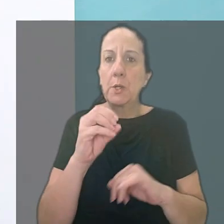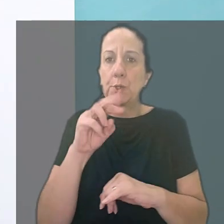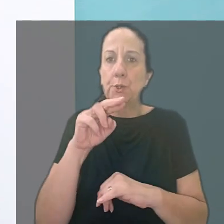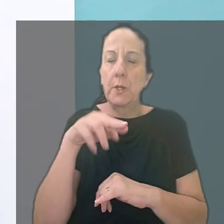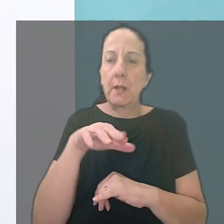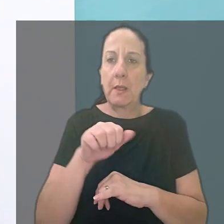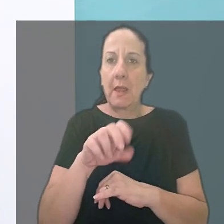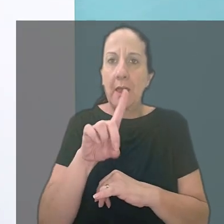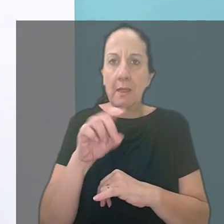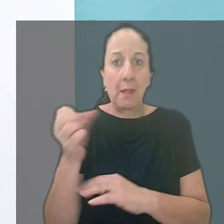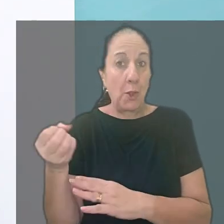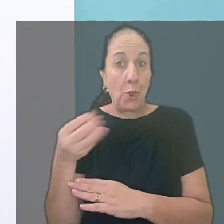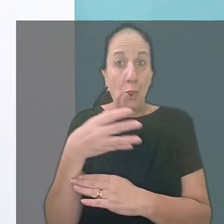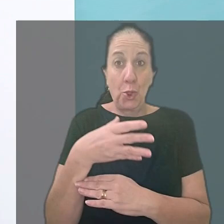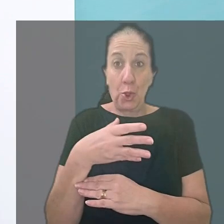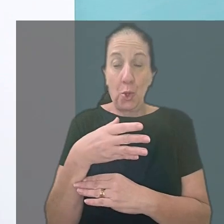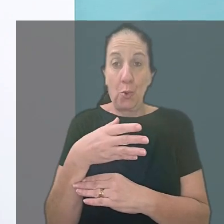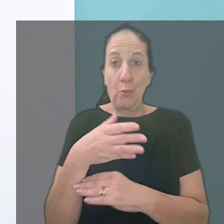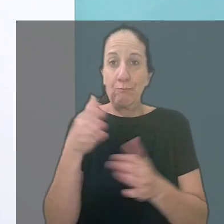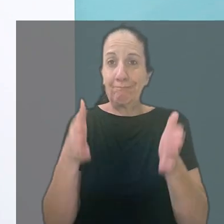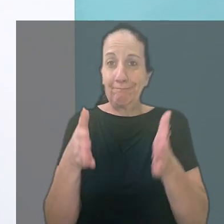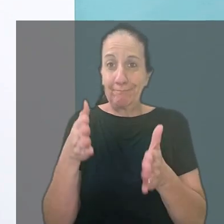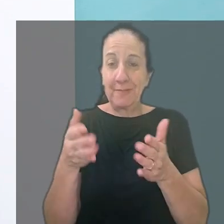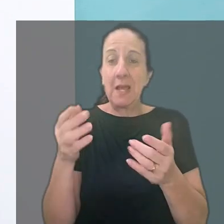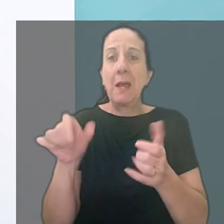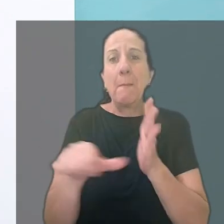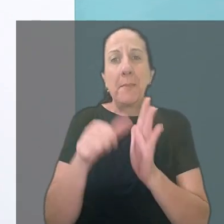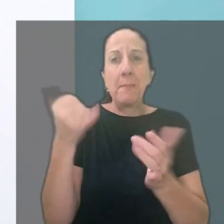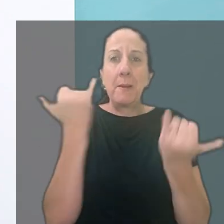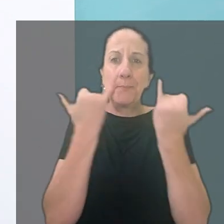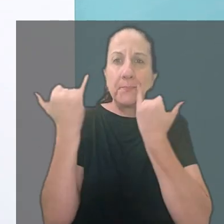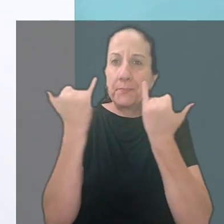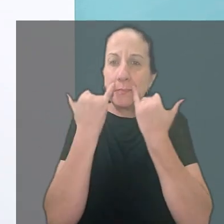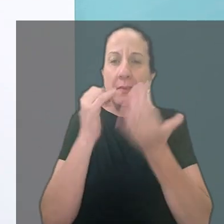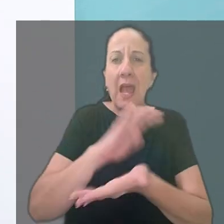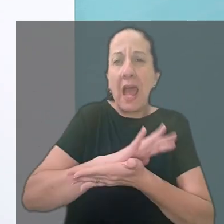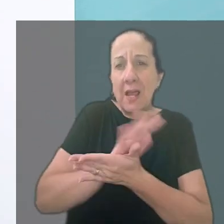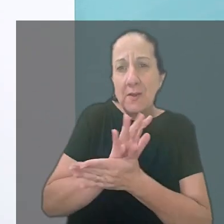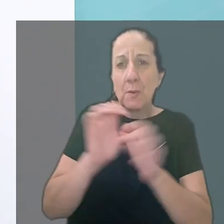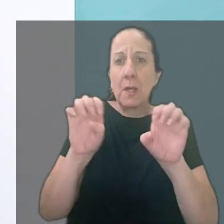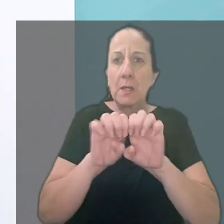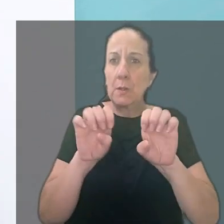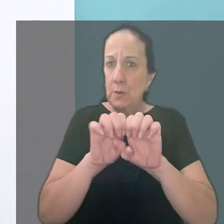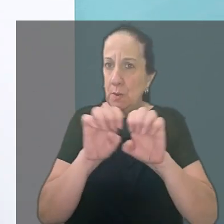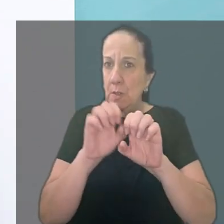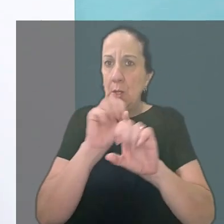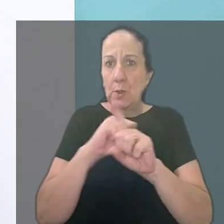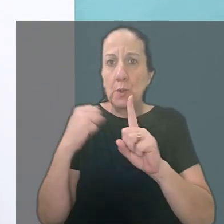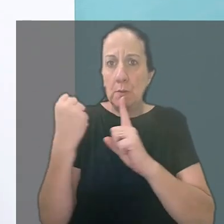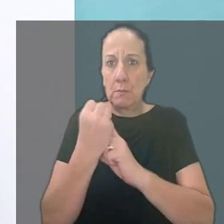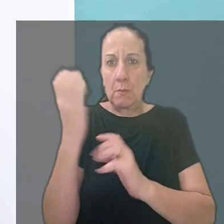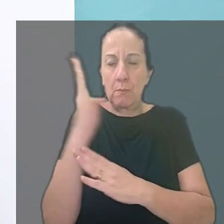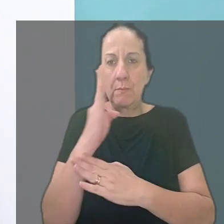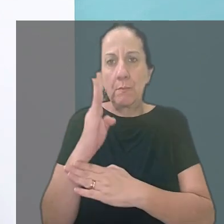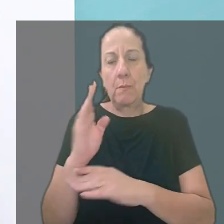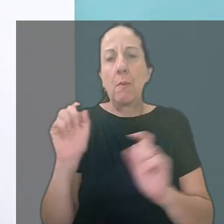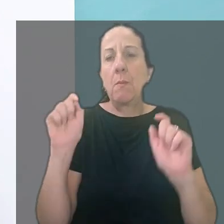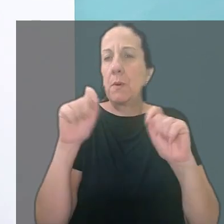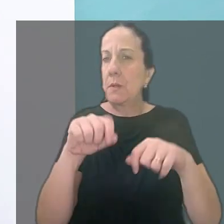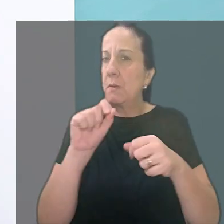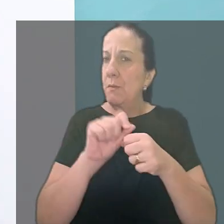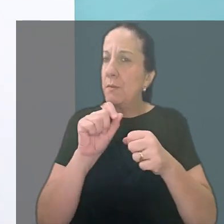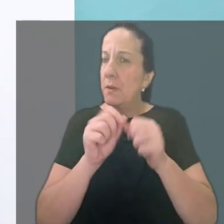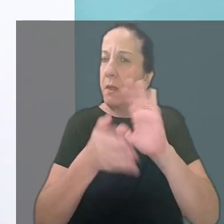O programa Jornada estreou uma nova temporada. O primeiro episódio trouxe informações sobre racismo estrutural na sociedade brasileira.